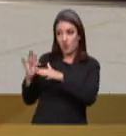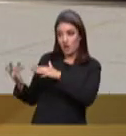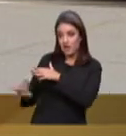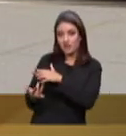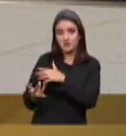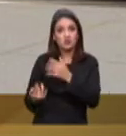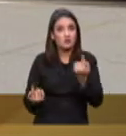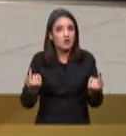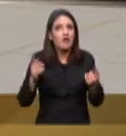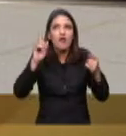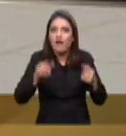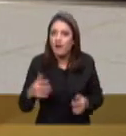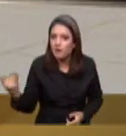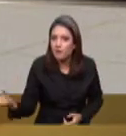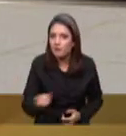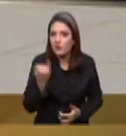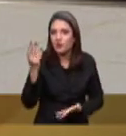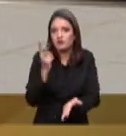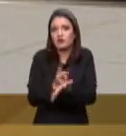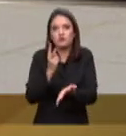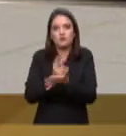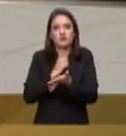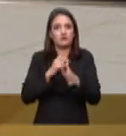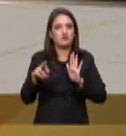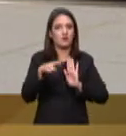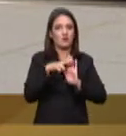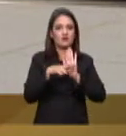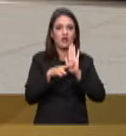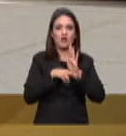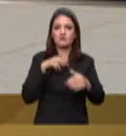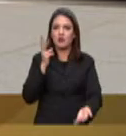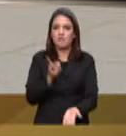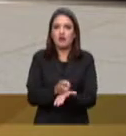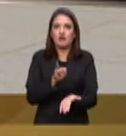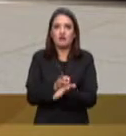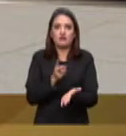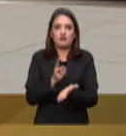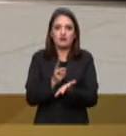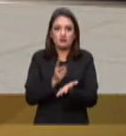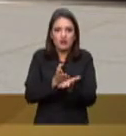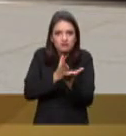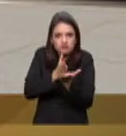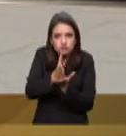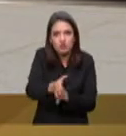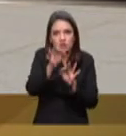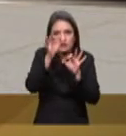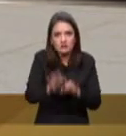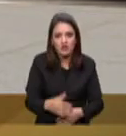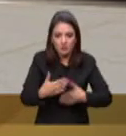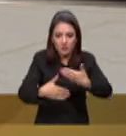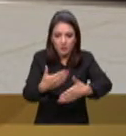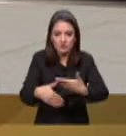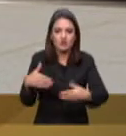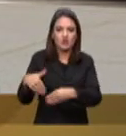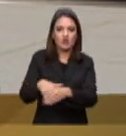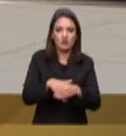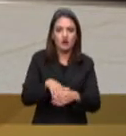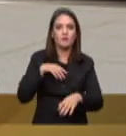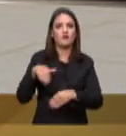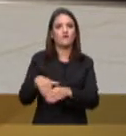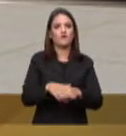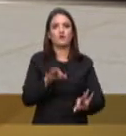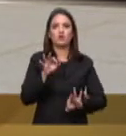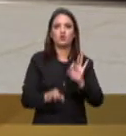condição indispensável à integridade dos processos eleitorais, garantida mediante eleições